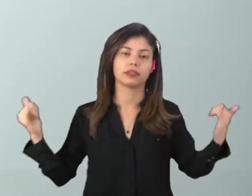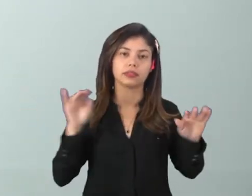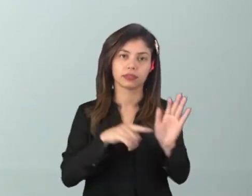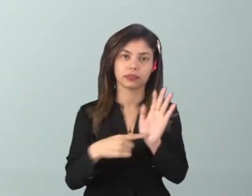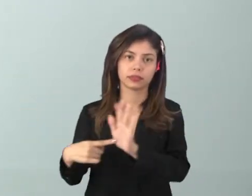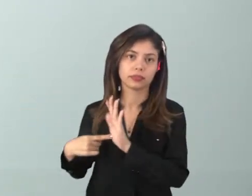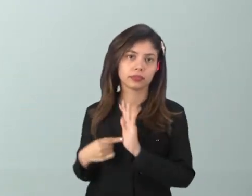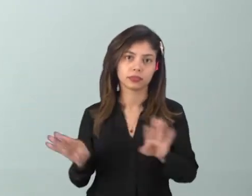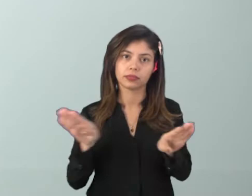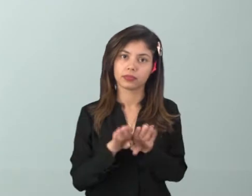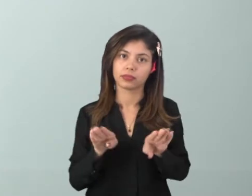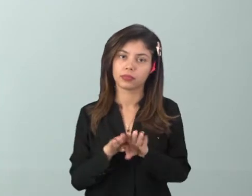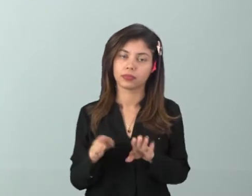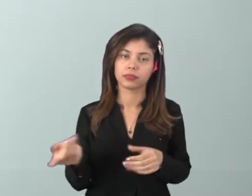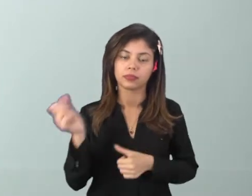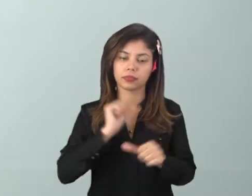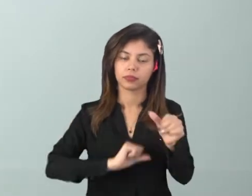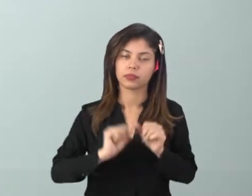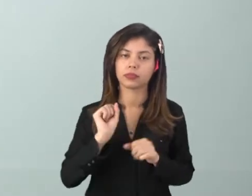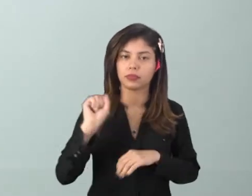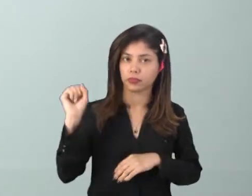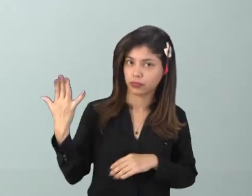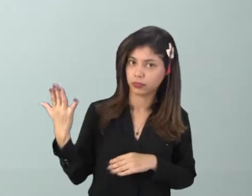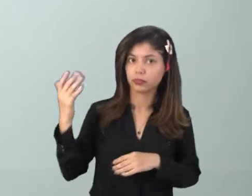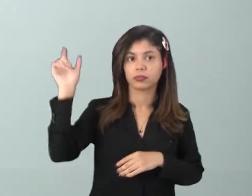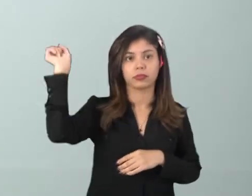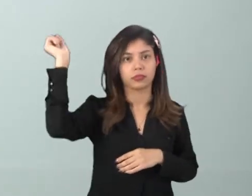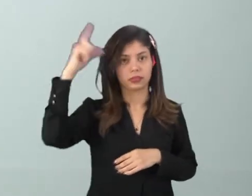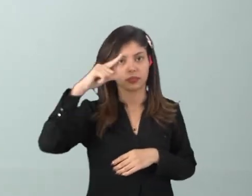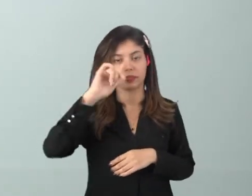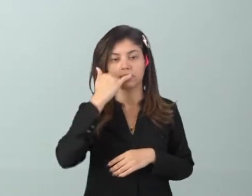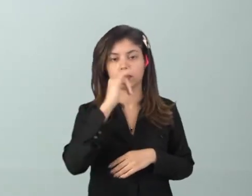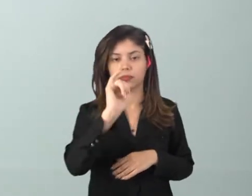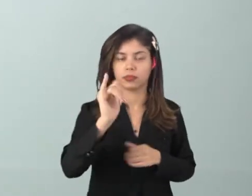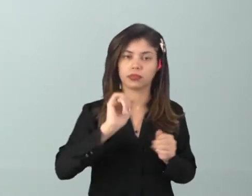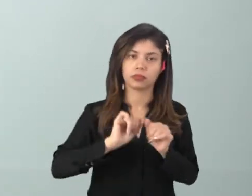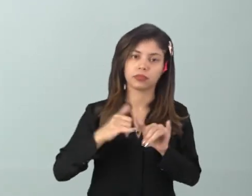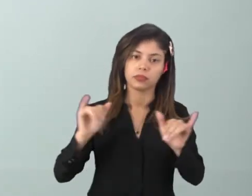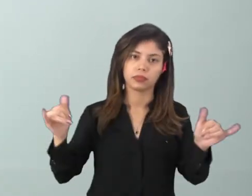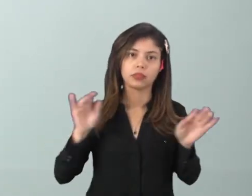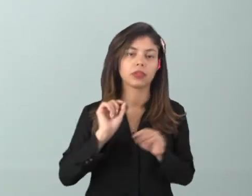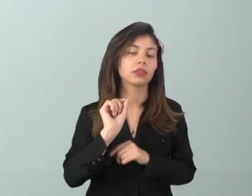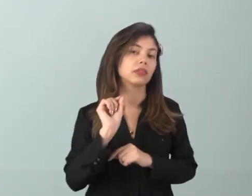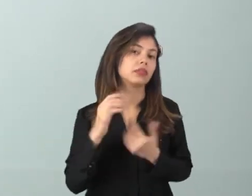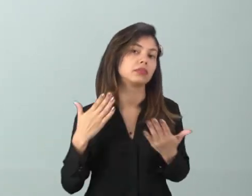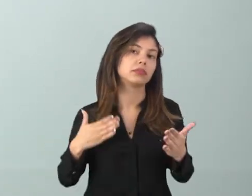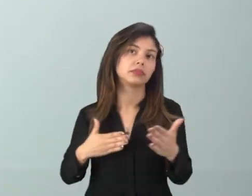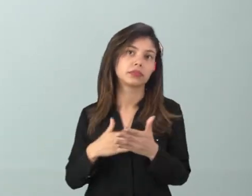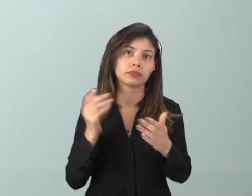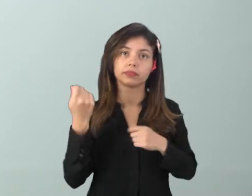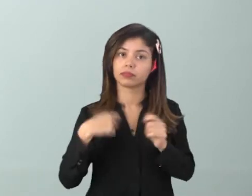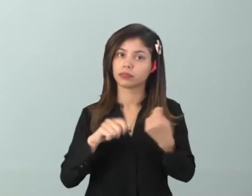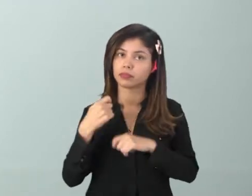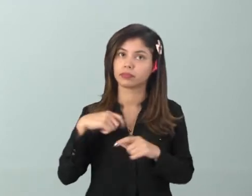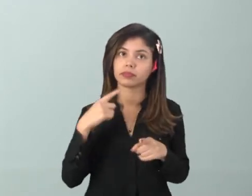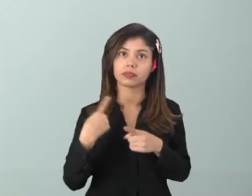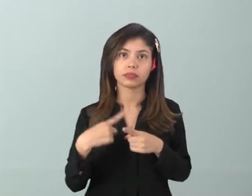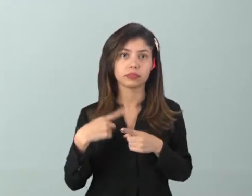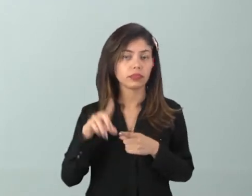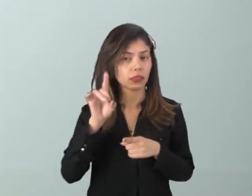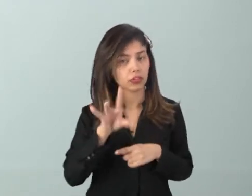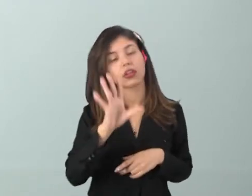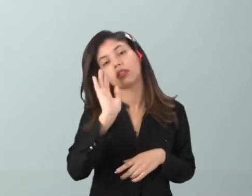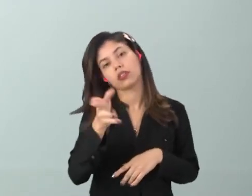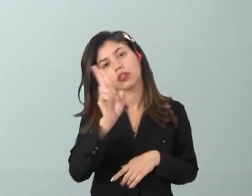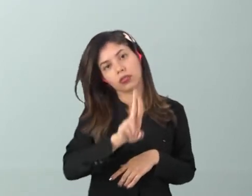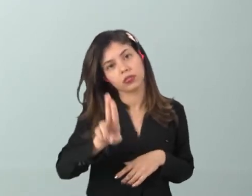elétrica, né? Então é essa conversão. A questão da energia elétrica, o grande impacto da energia elétrica é o impacto econômico, porque apesar de